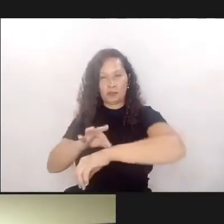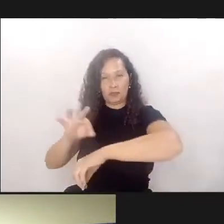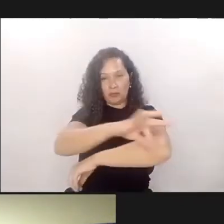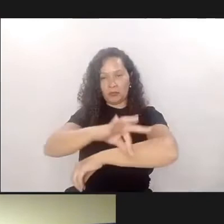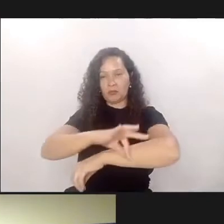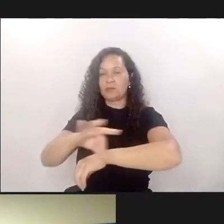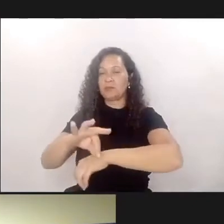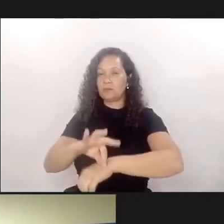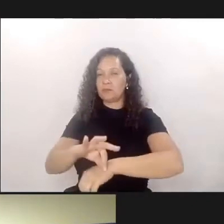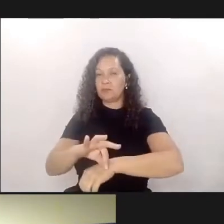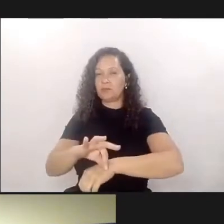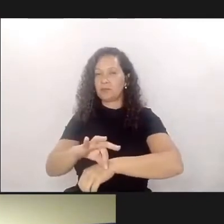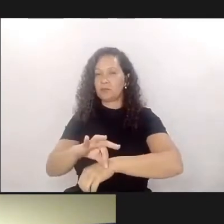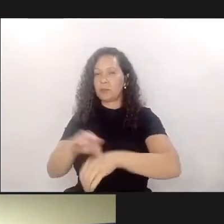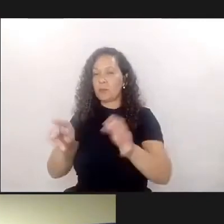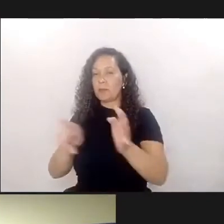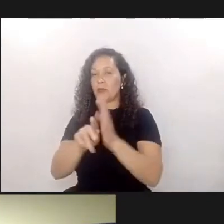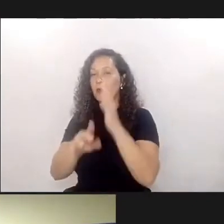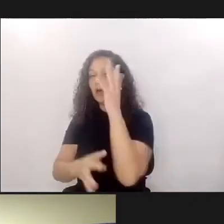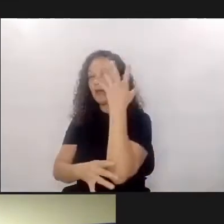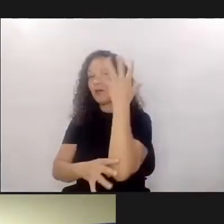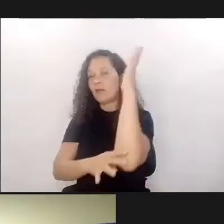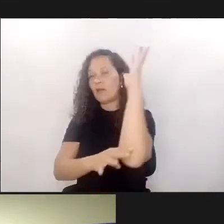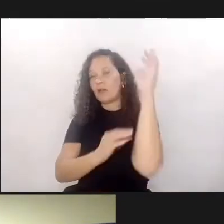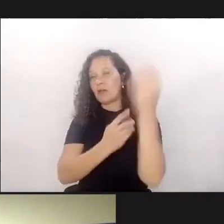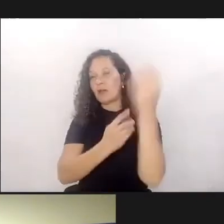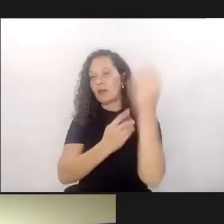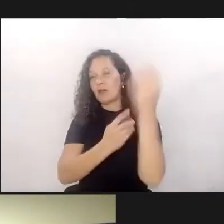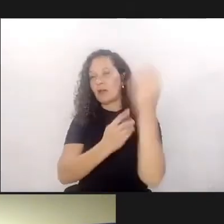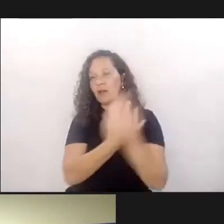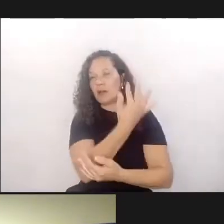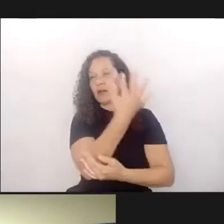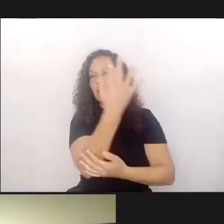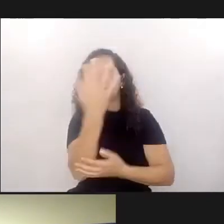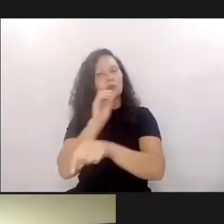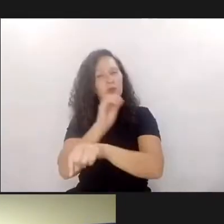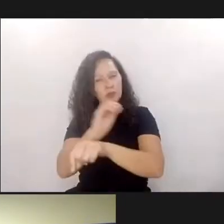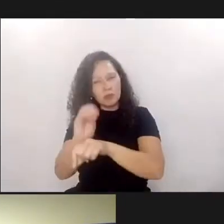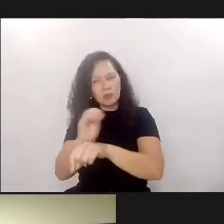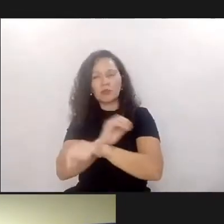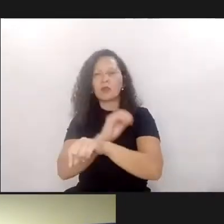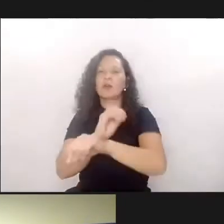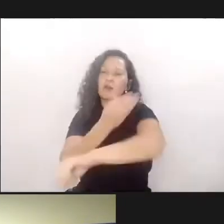e os modos de preservar essas práticas são